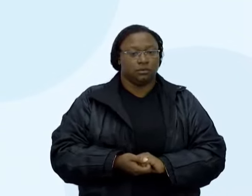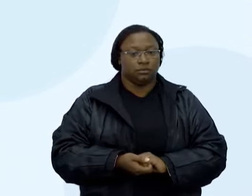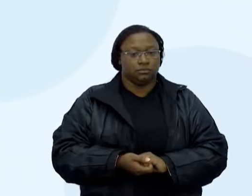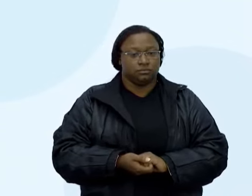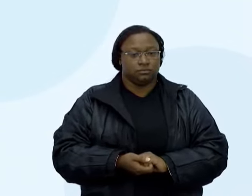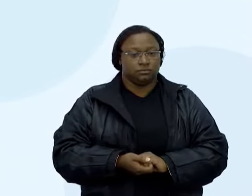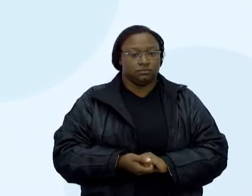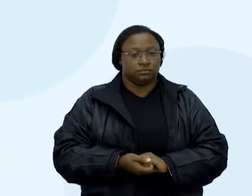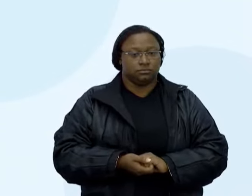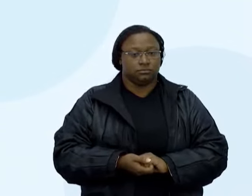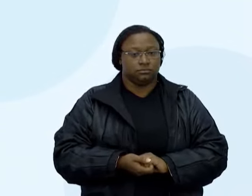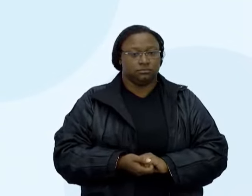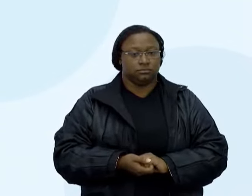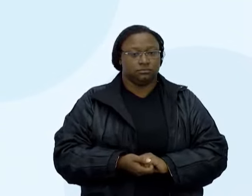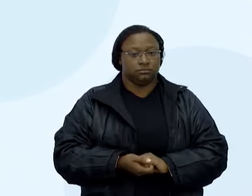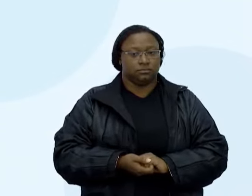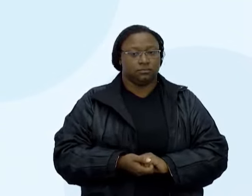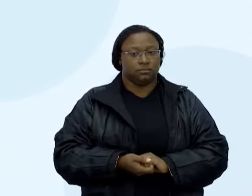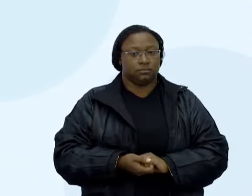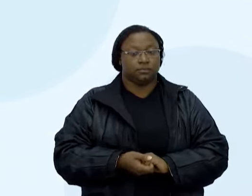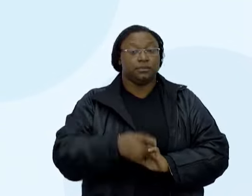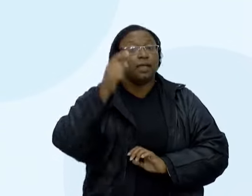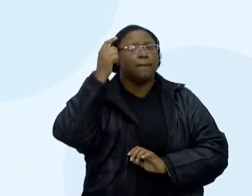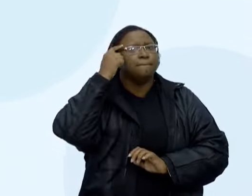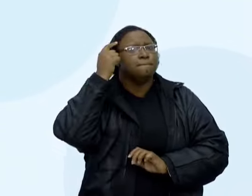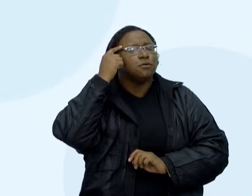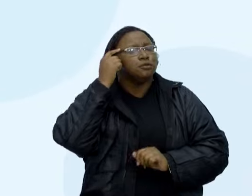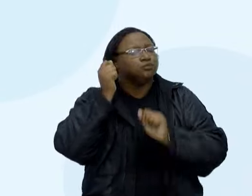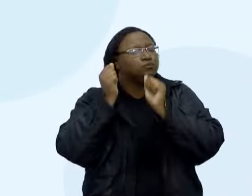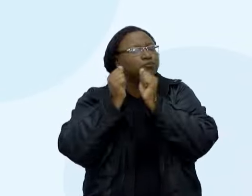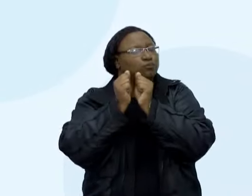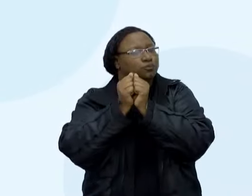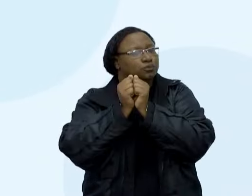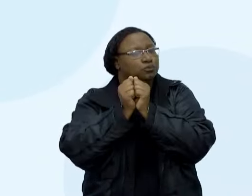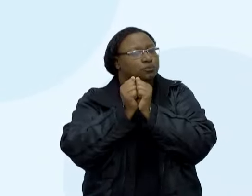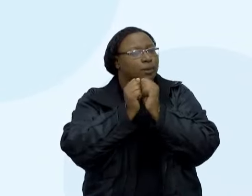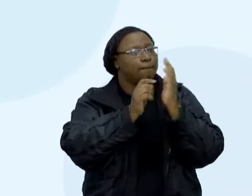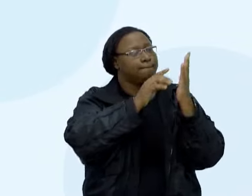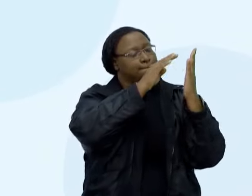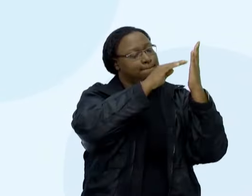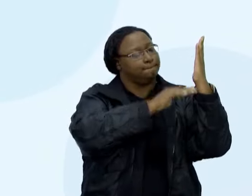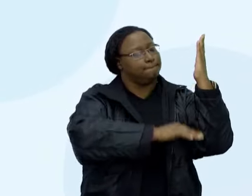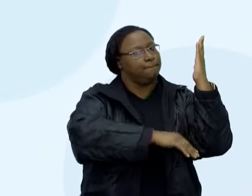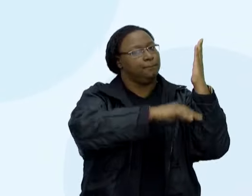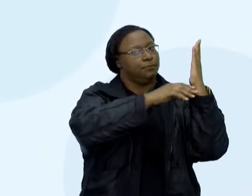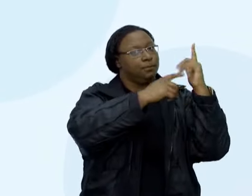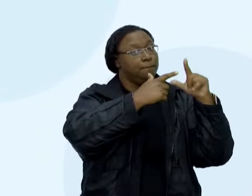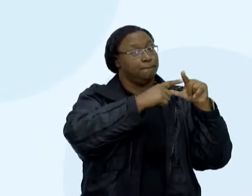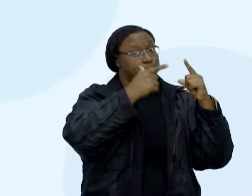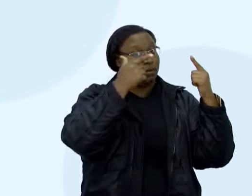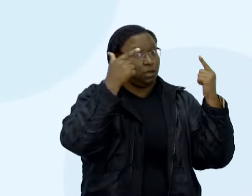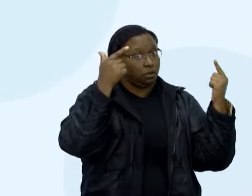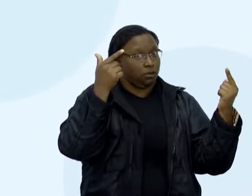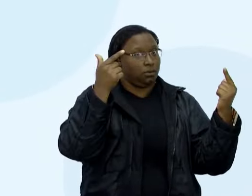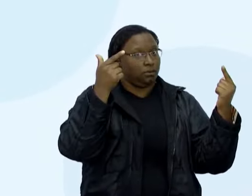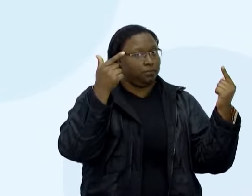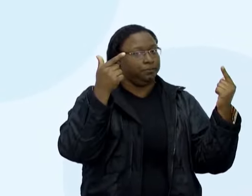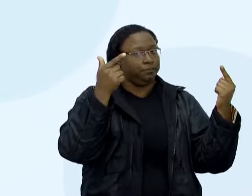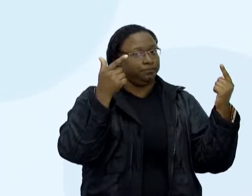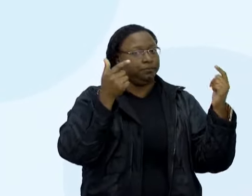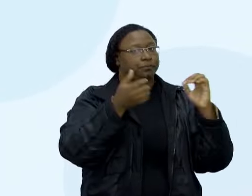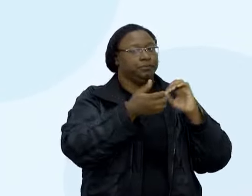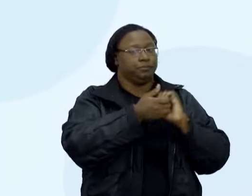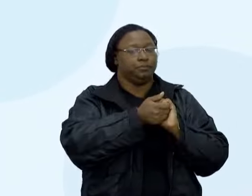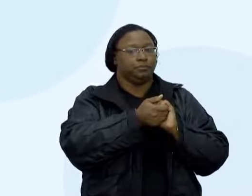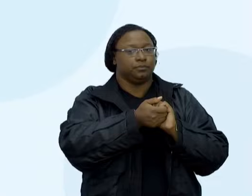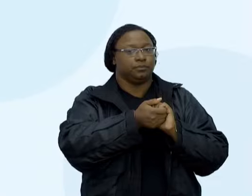Deixa eu ver uma coisa aqui. Pensa aqui comigo. Essa parede aqui maior, eu poderia